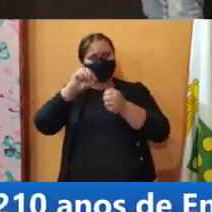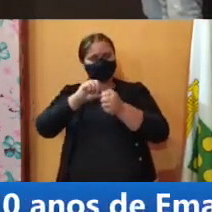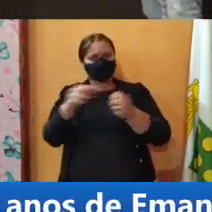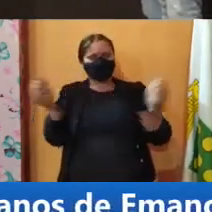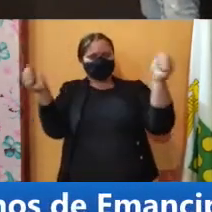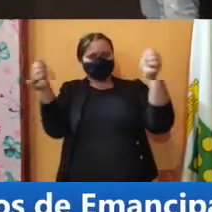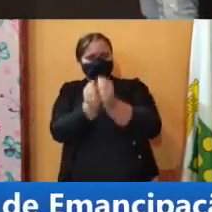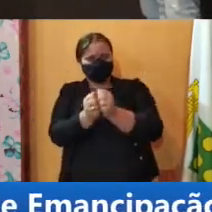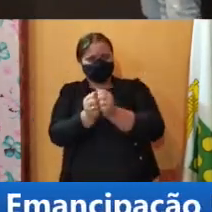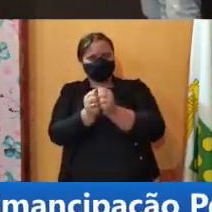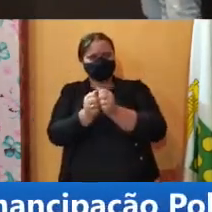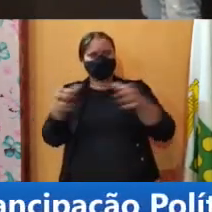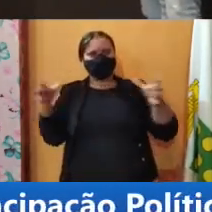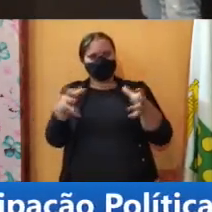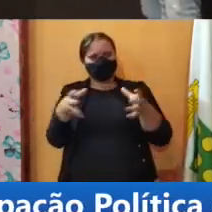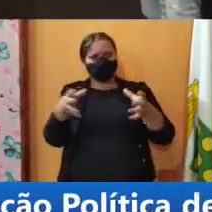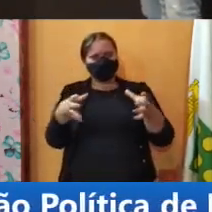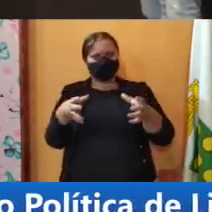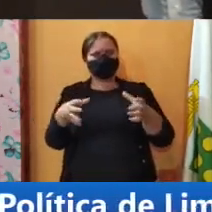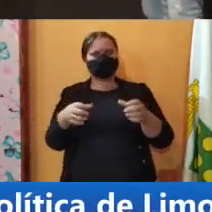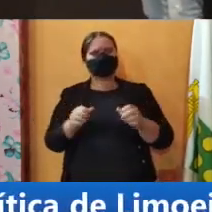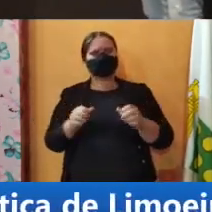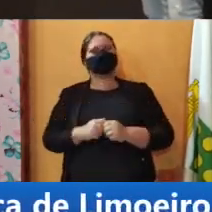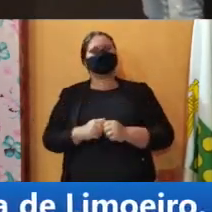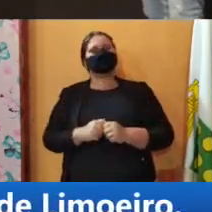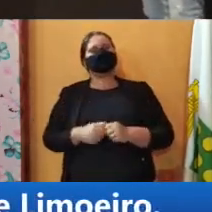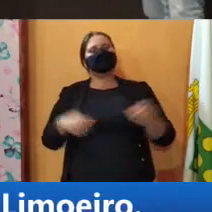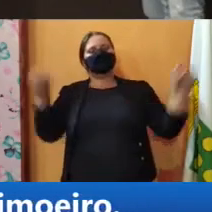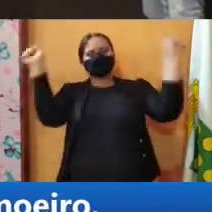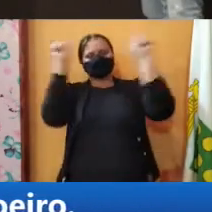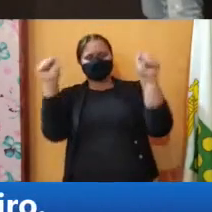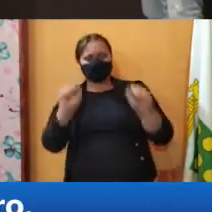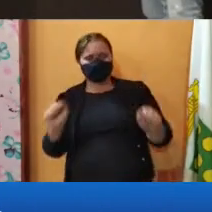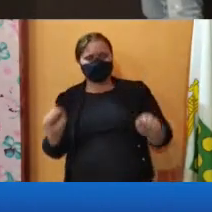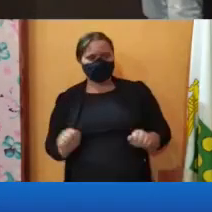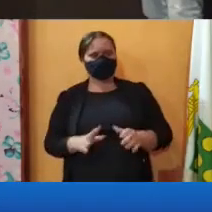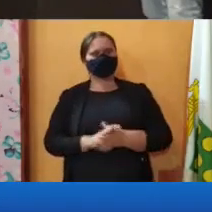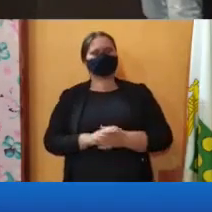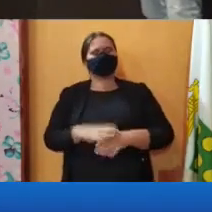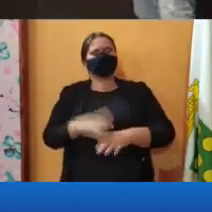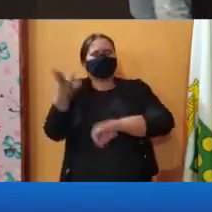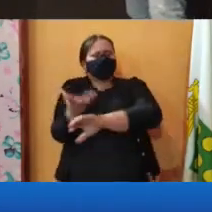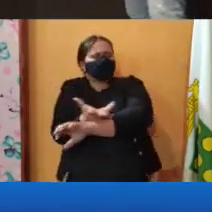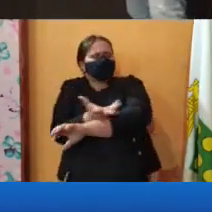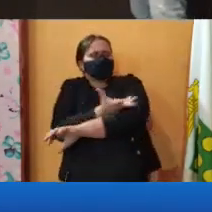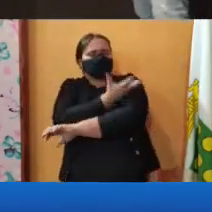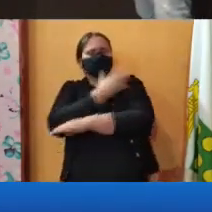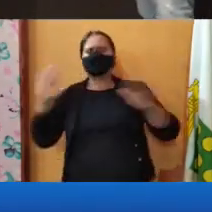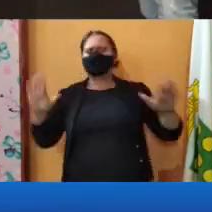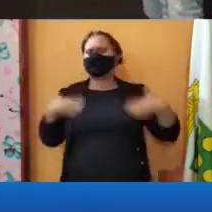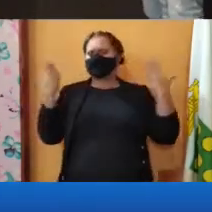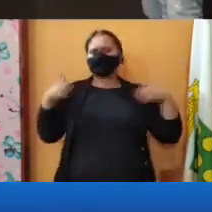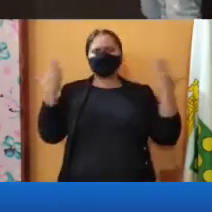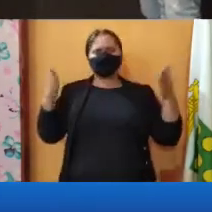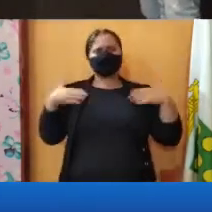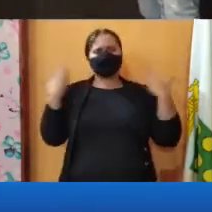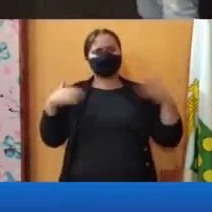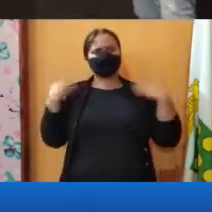parceria. Olha, eu estou muito emocionado com o que a gente assistiu hoje. Eu estou muito, muito alegre, muito contente e